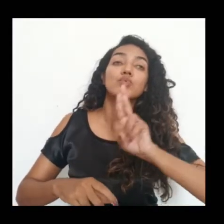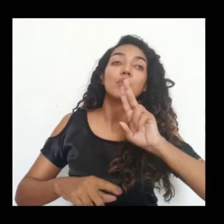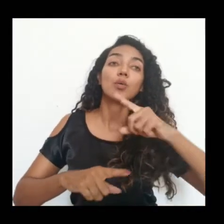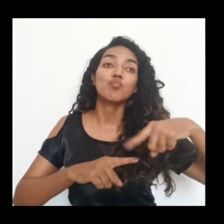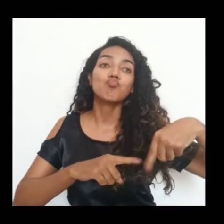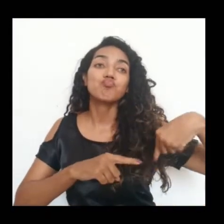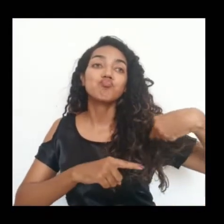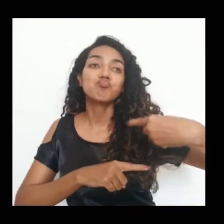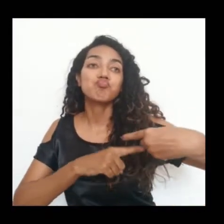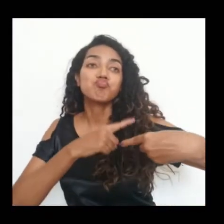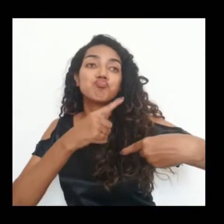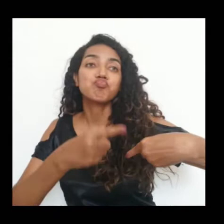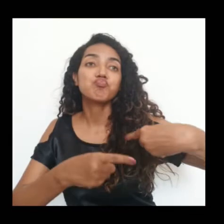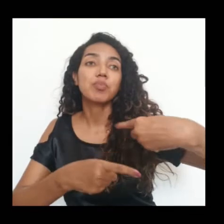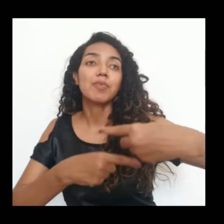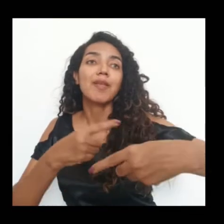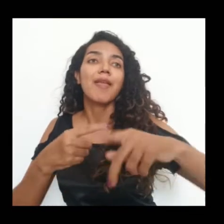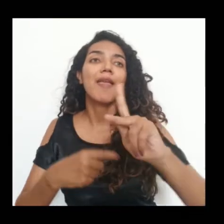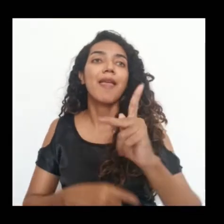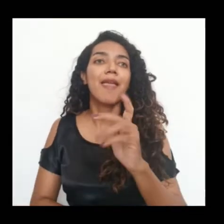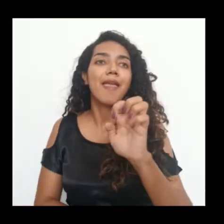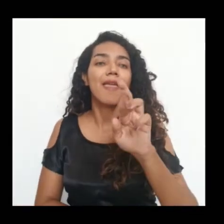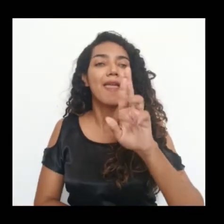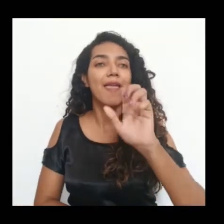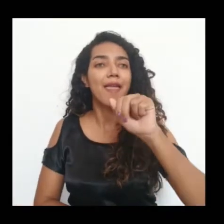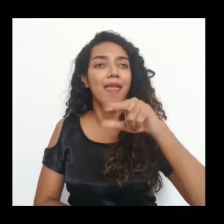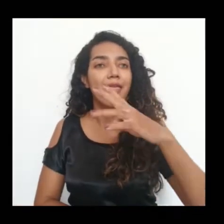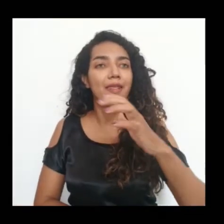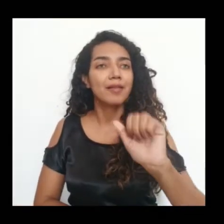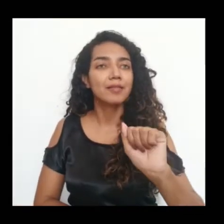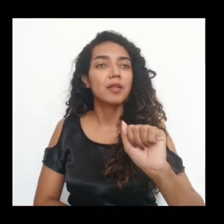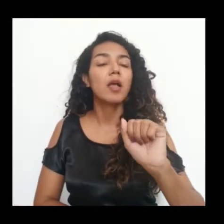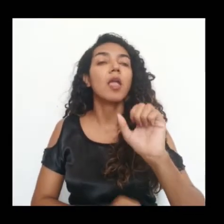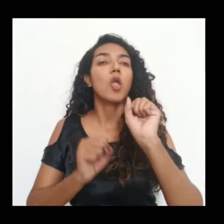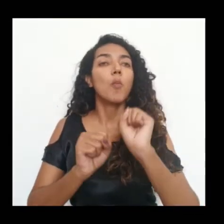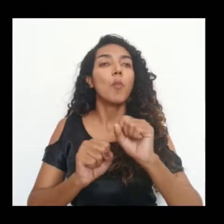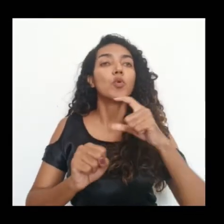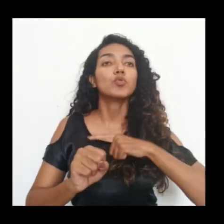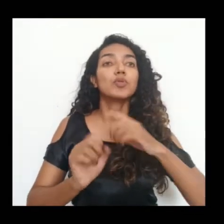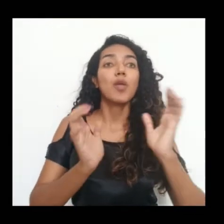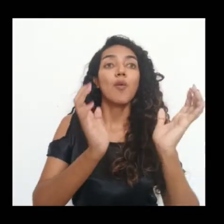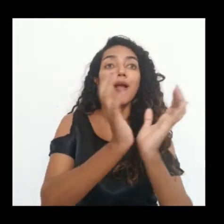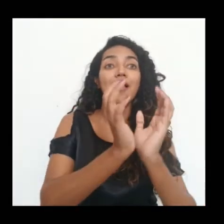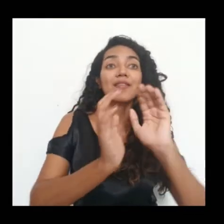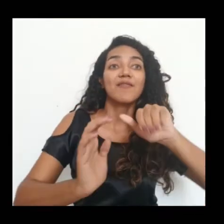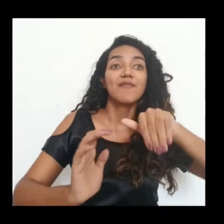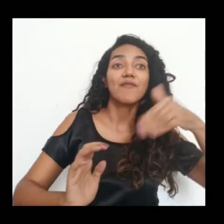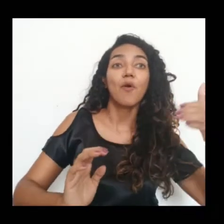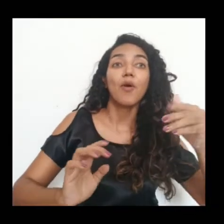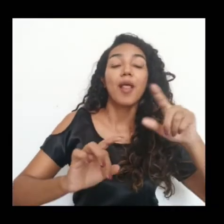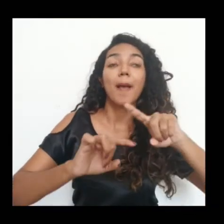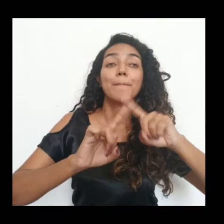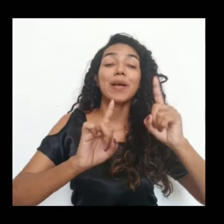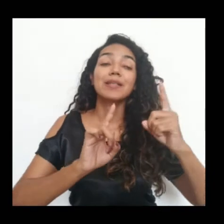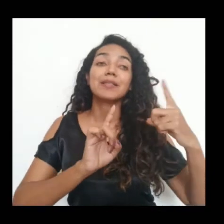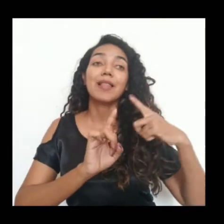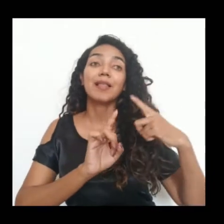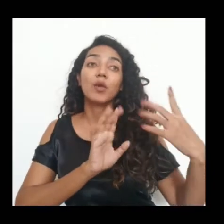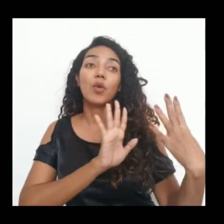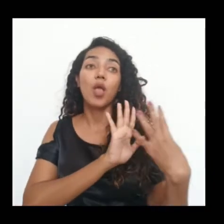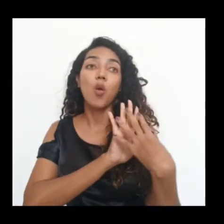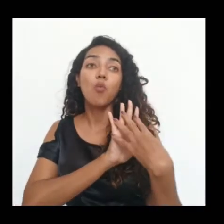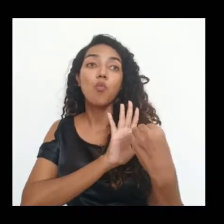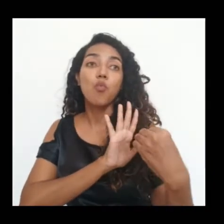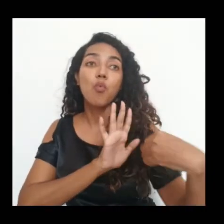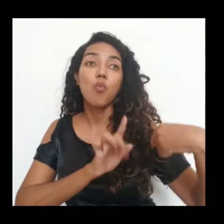classe fora do pacote, porém ela herda de uma outra classe e possui